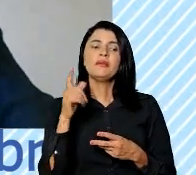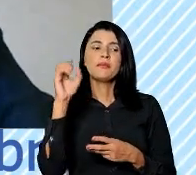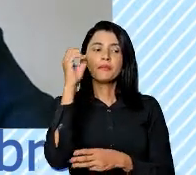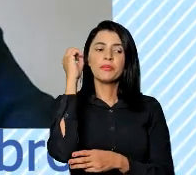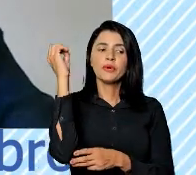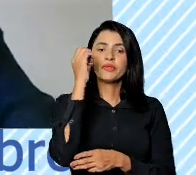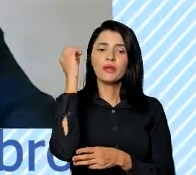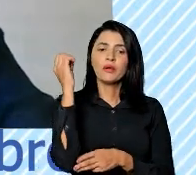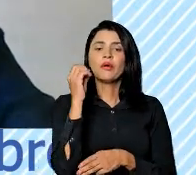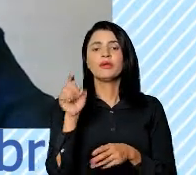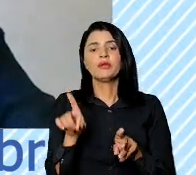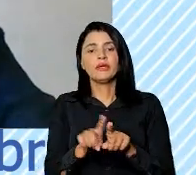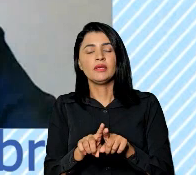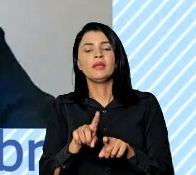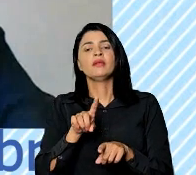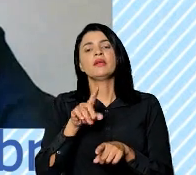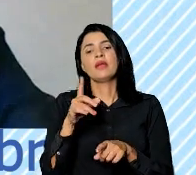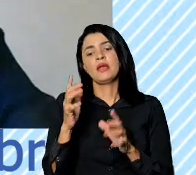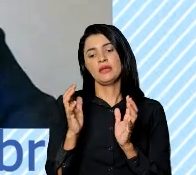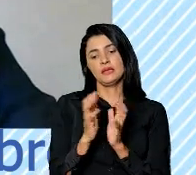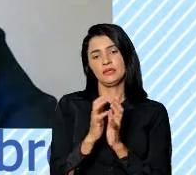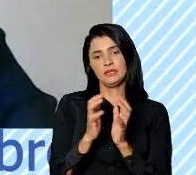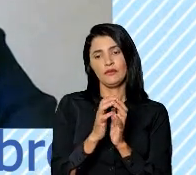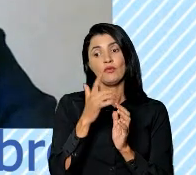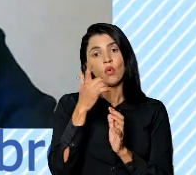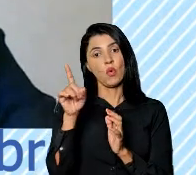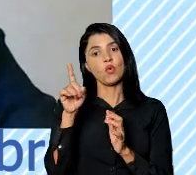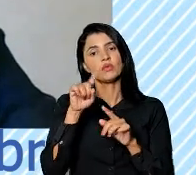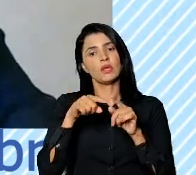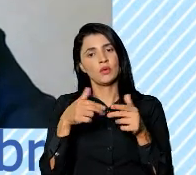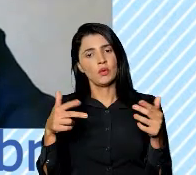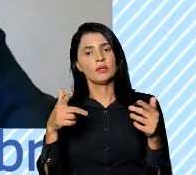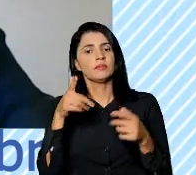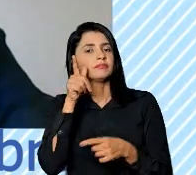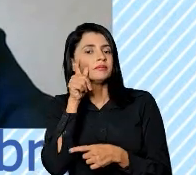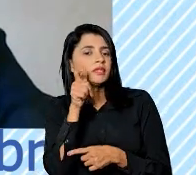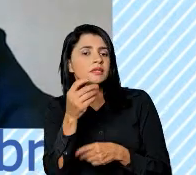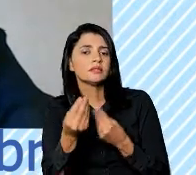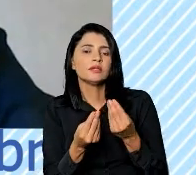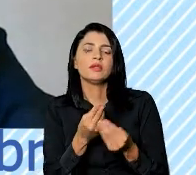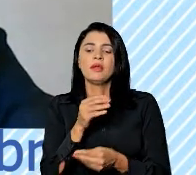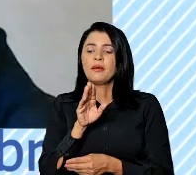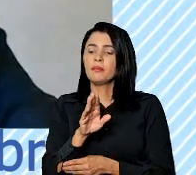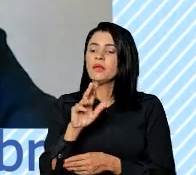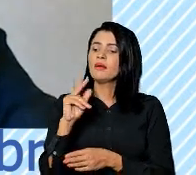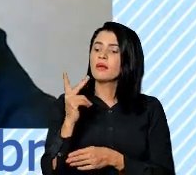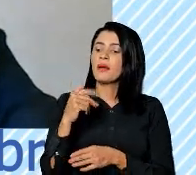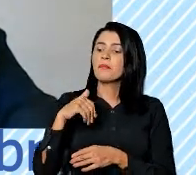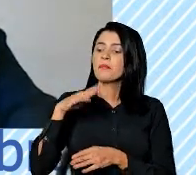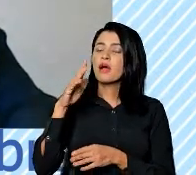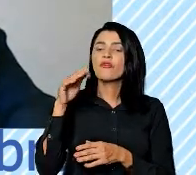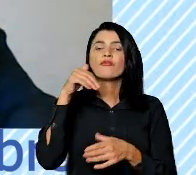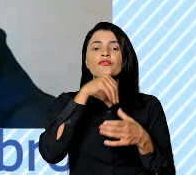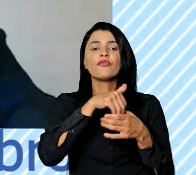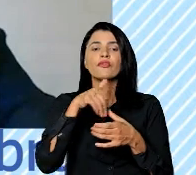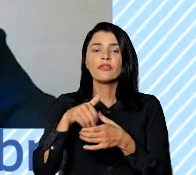em Recife e em Rio Branco. E aqui outro ponto interessante, em BH, a mais votada